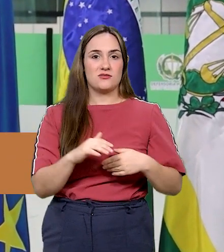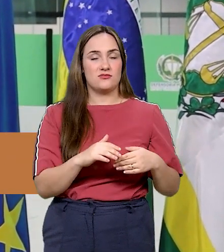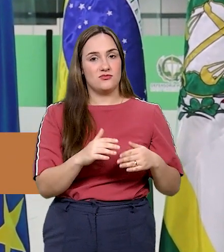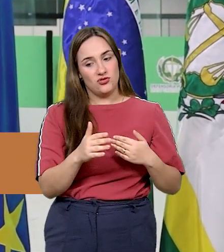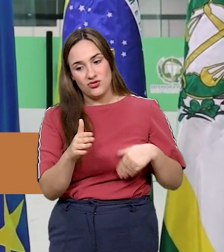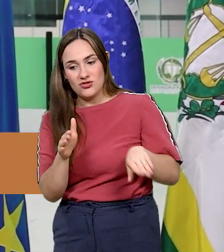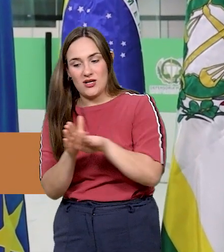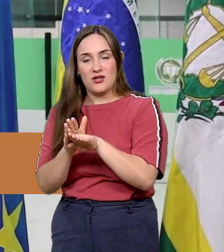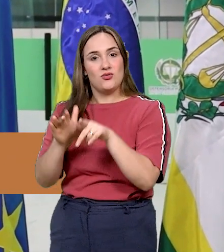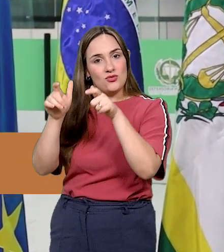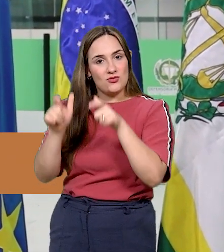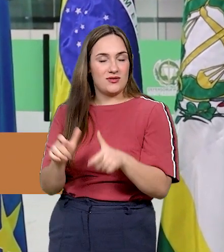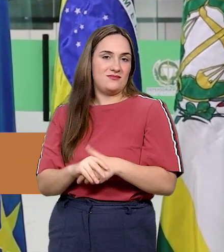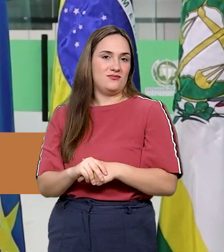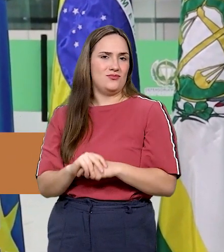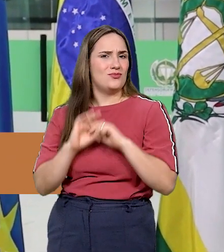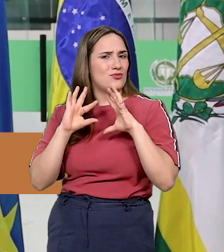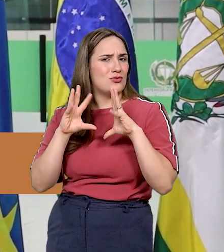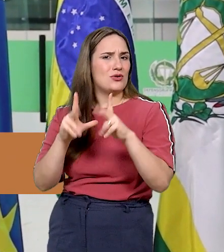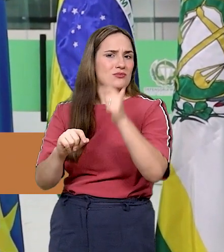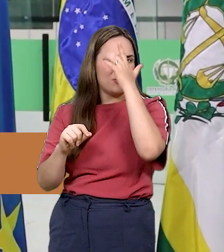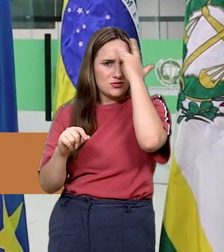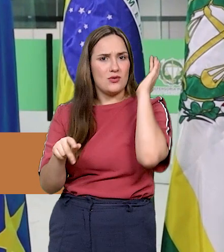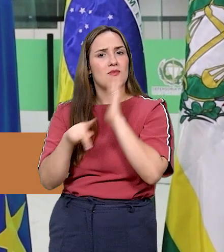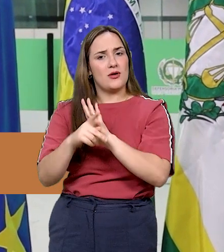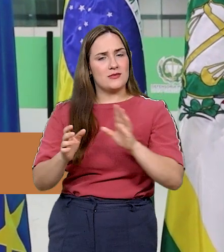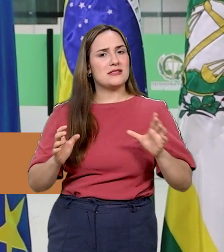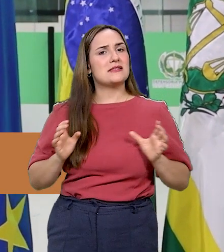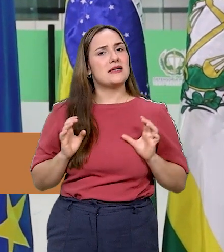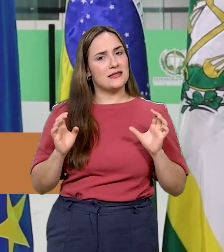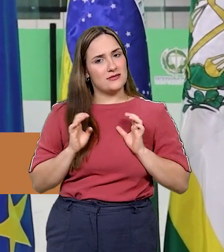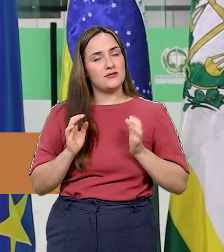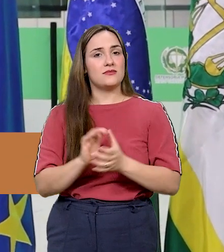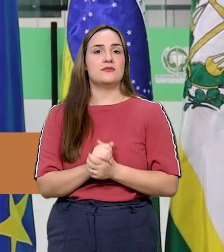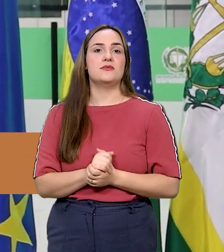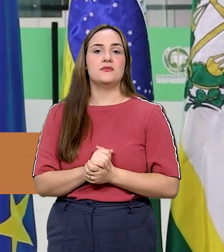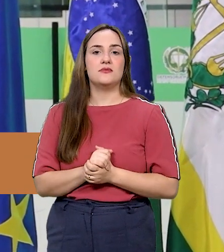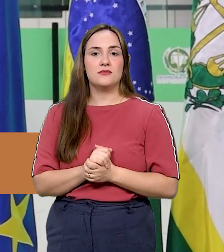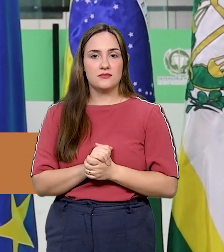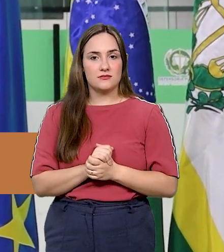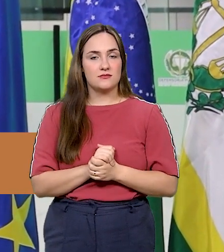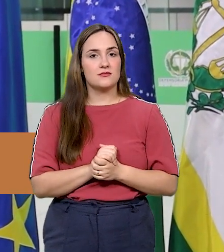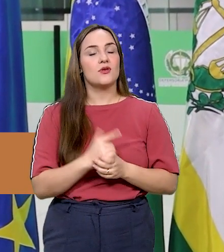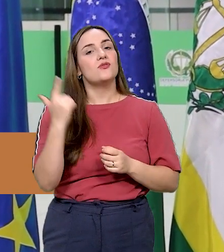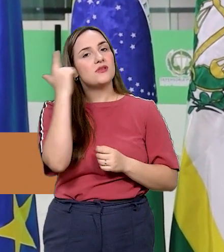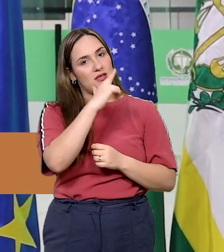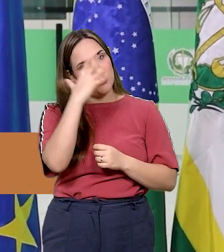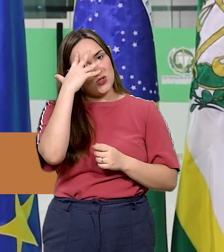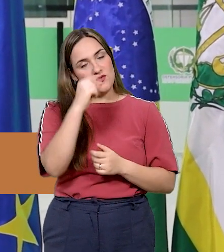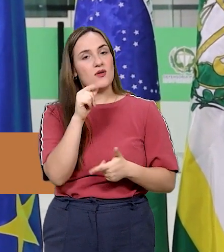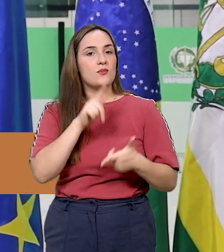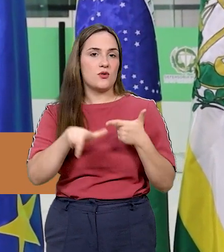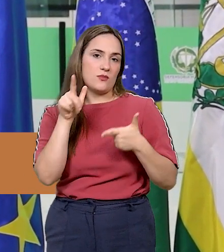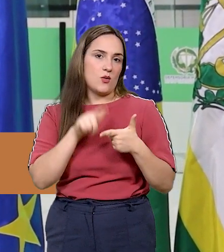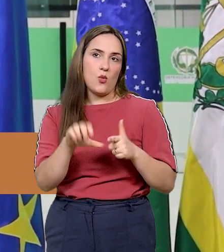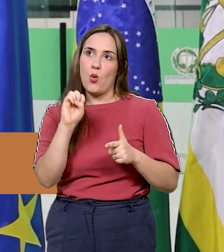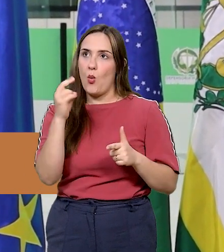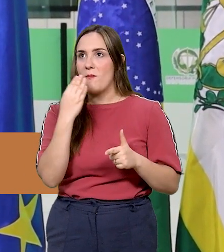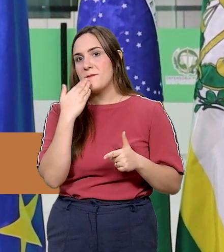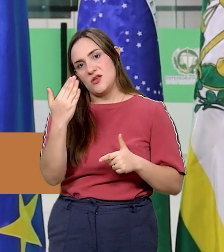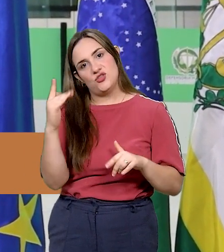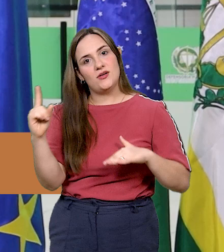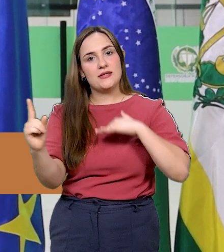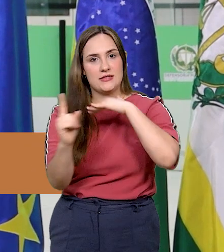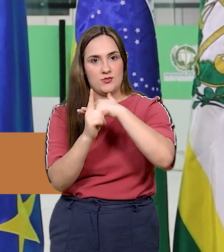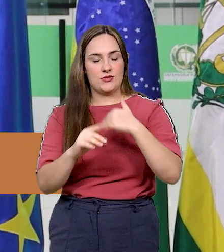deslocamento de todos que vêm ao centro buscar solucionar os seus problemas ou buscar aqui